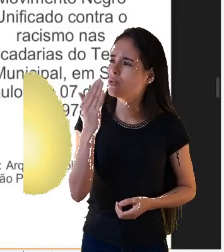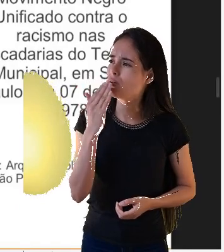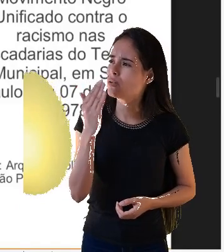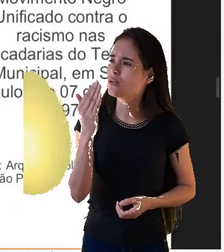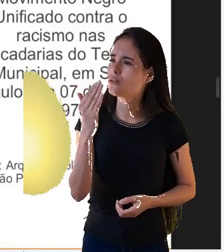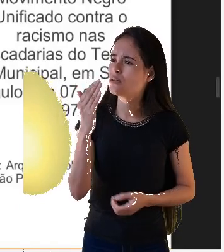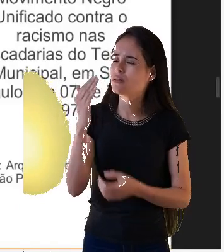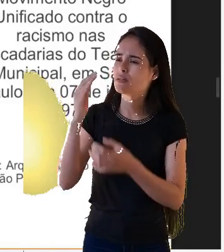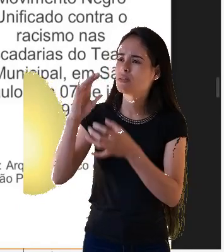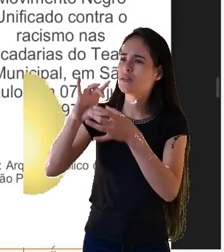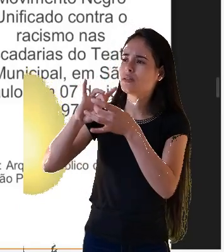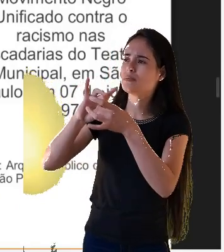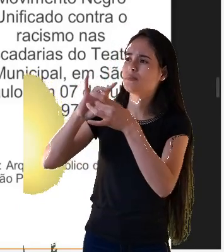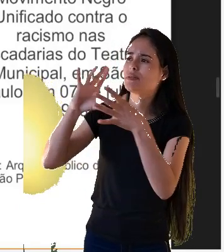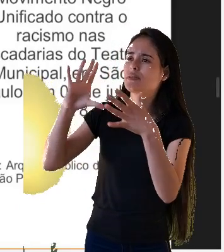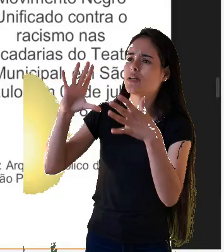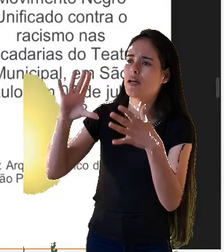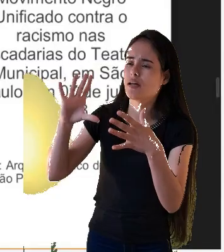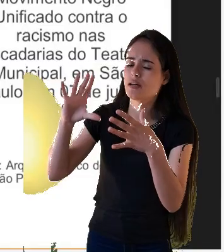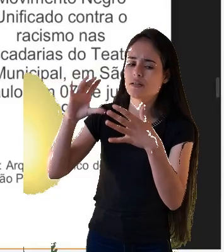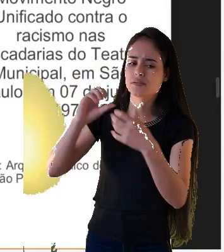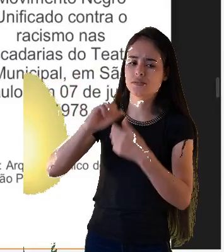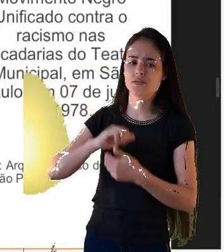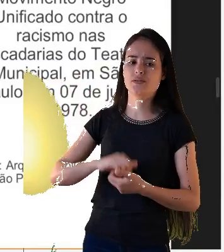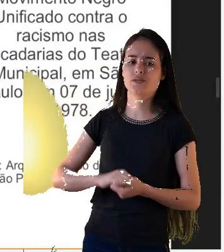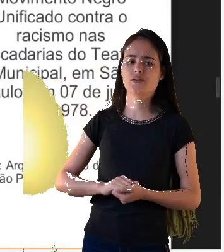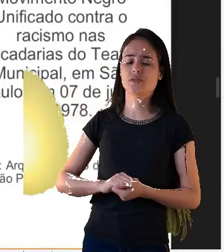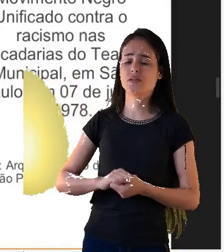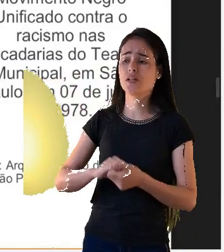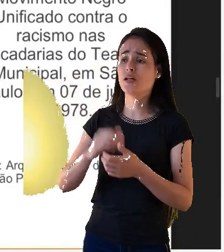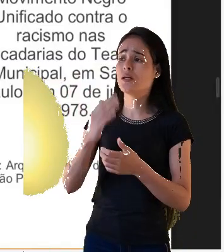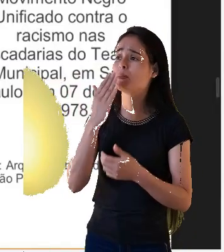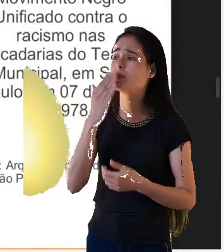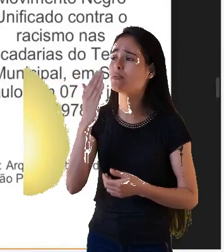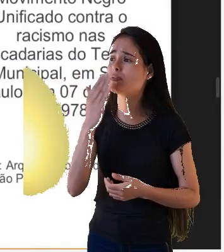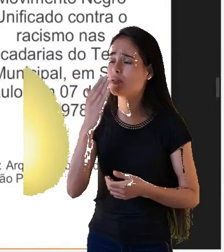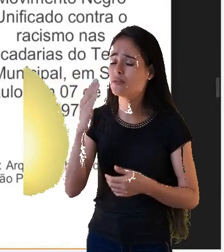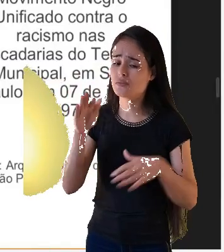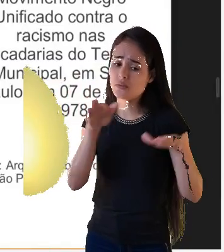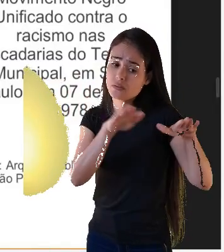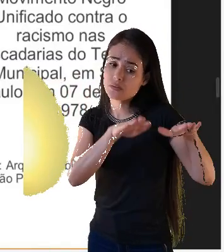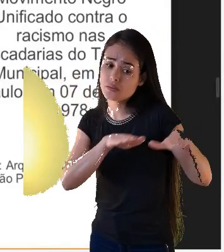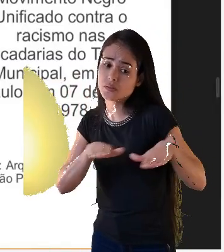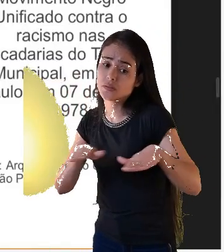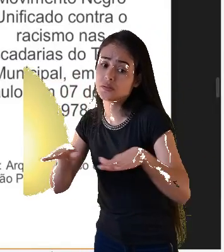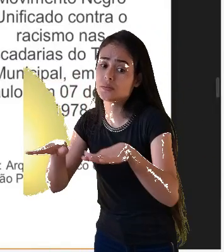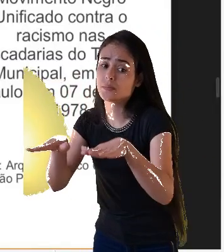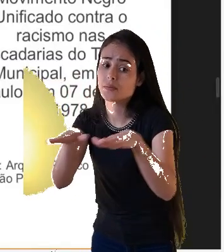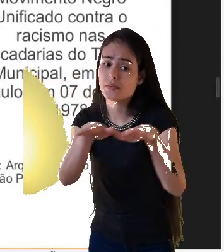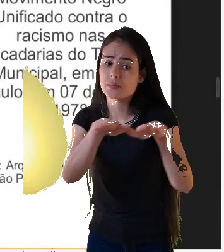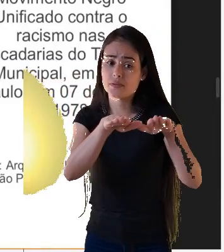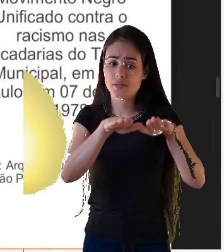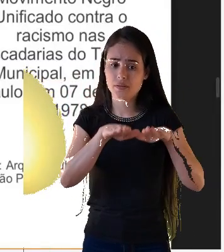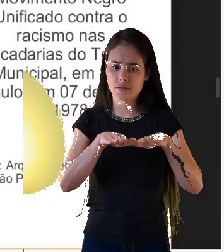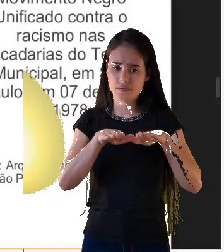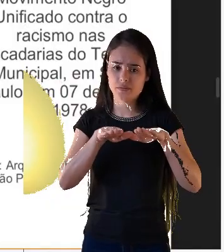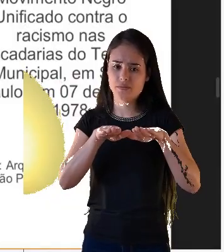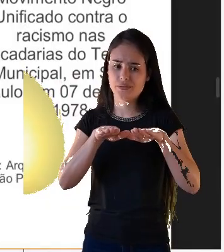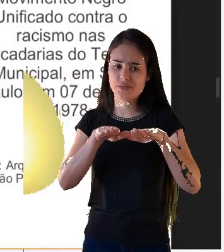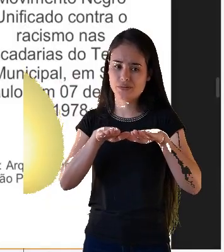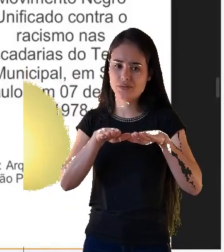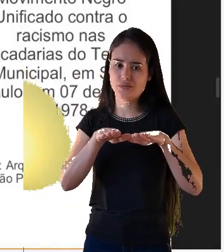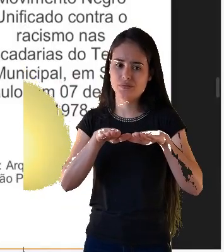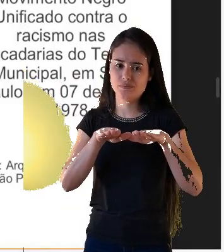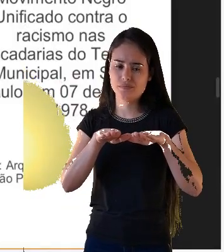movimento negro, porque ali nessas faixas, não dá para vocês verem todas, né? Mas ali também tinha faixa que falava, pedia